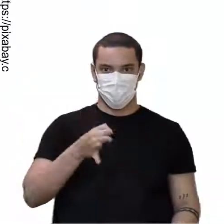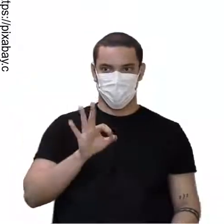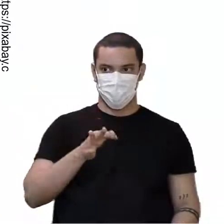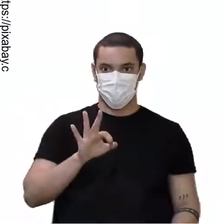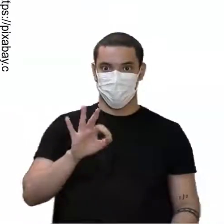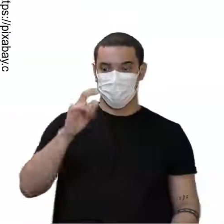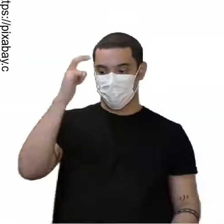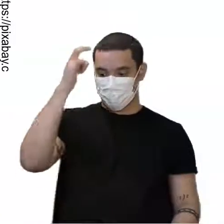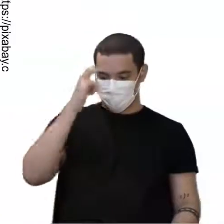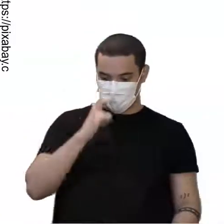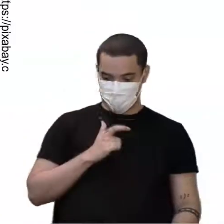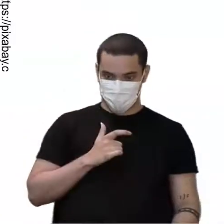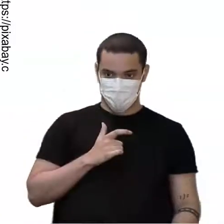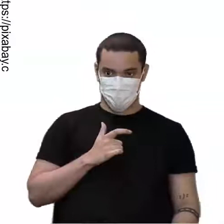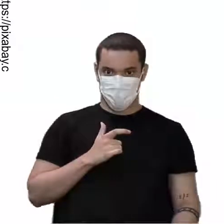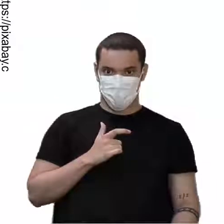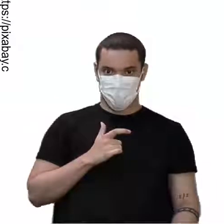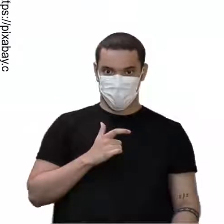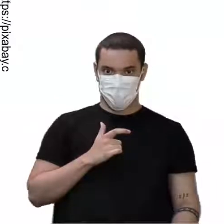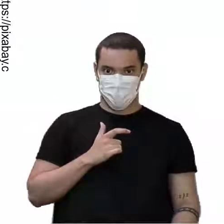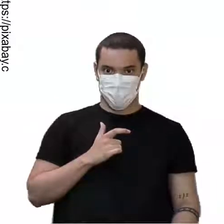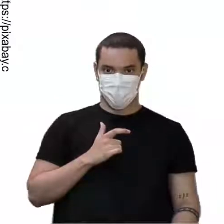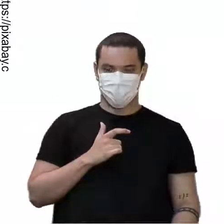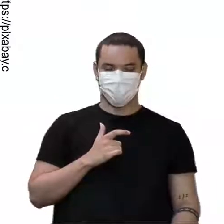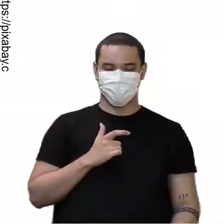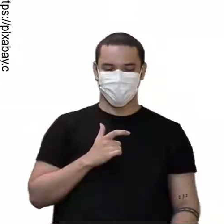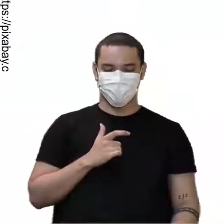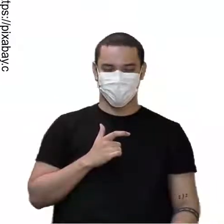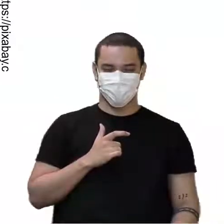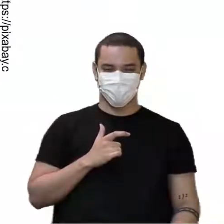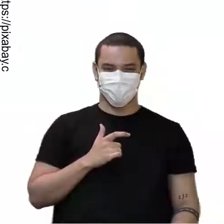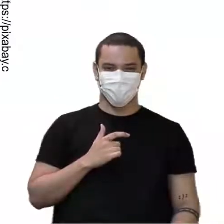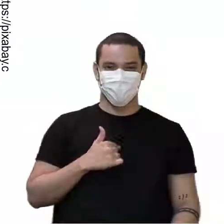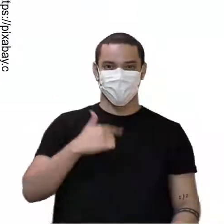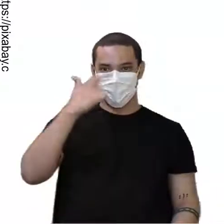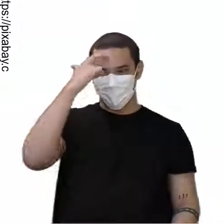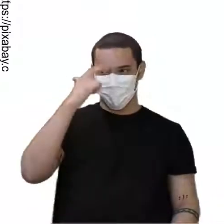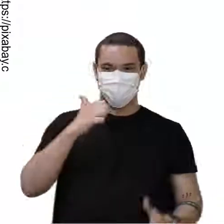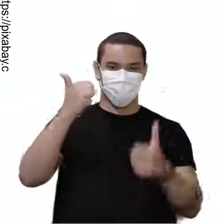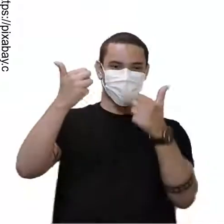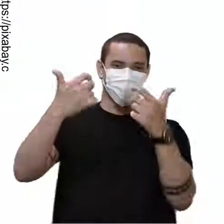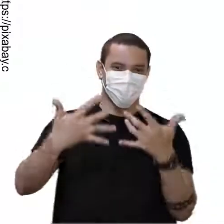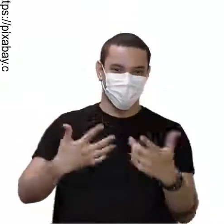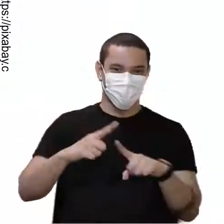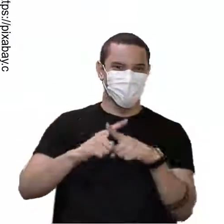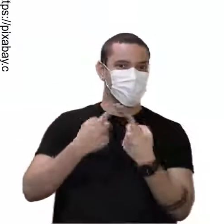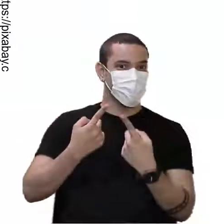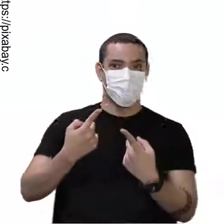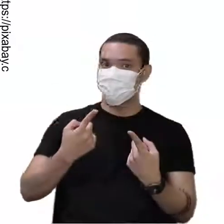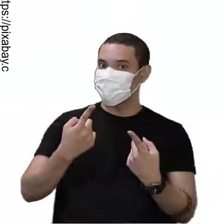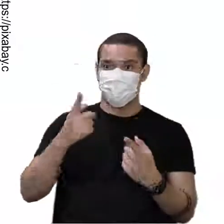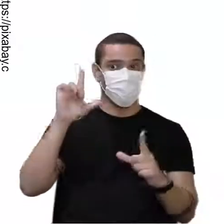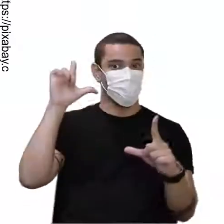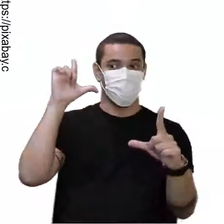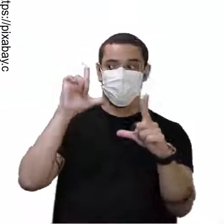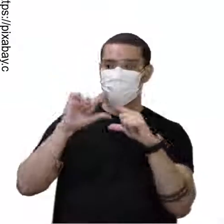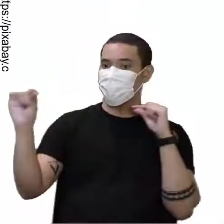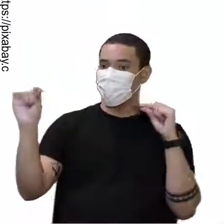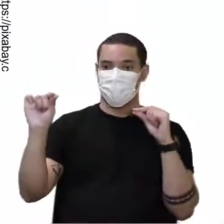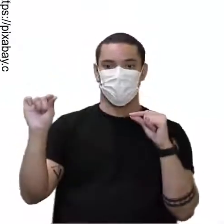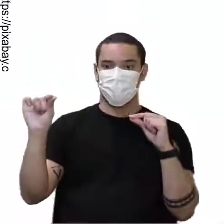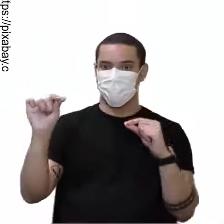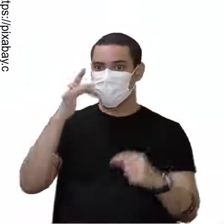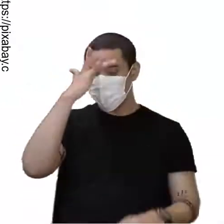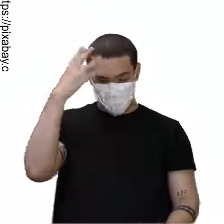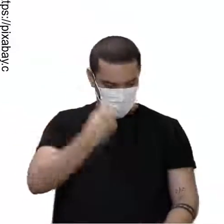Mas a pessoa, eu estou aqui gesticulando, vocês não estão me vendo, mas tudo bem. Foi, mas ele não está mais lá, não existe mais evidência